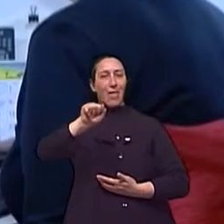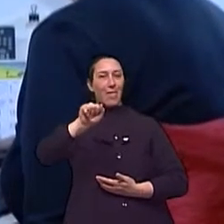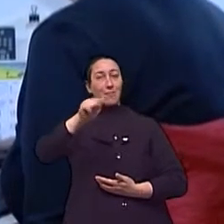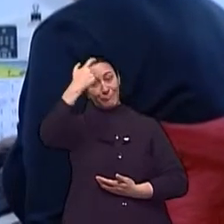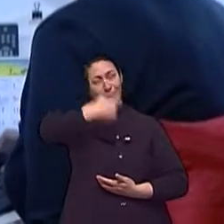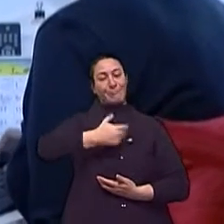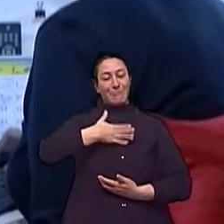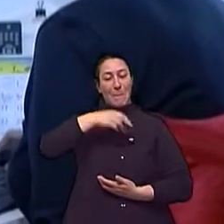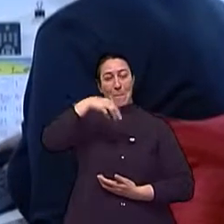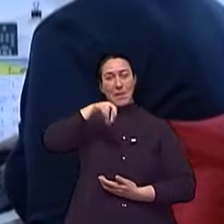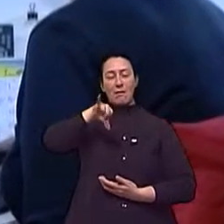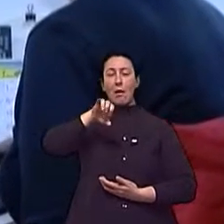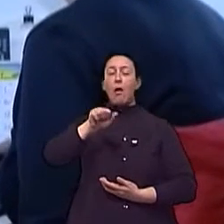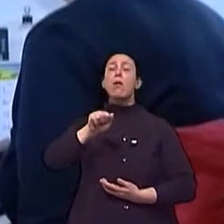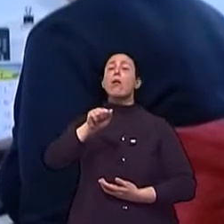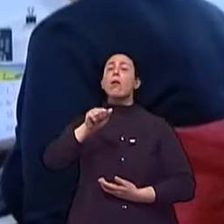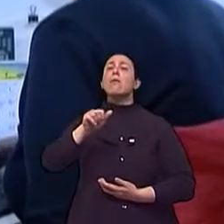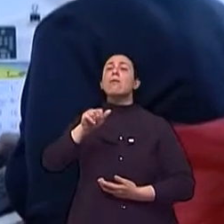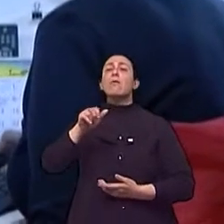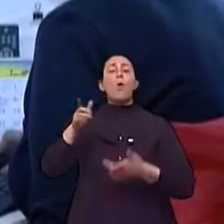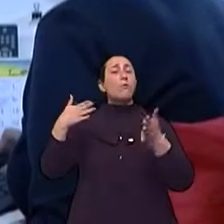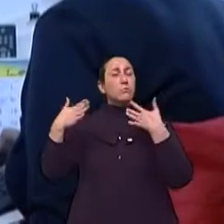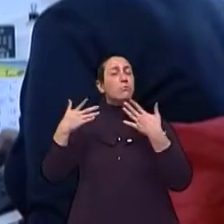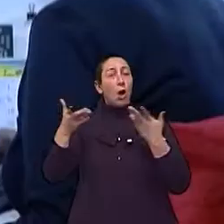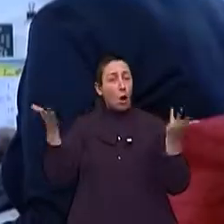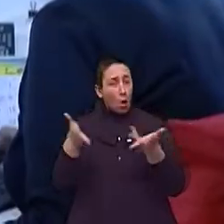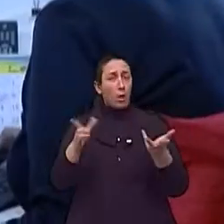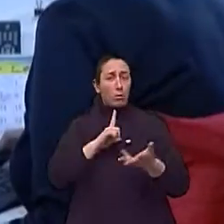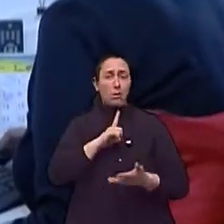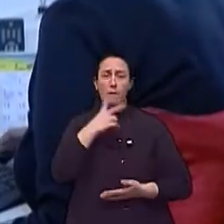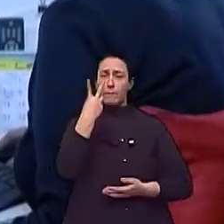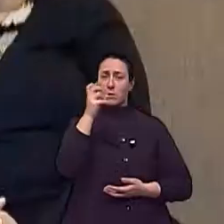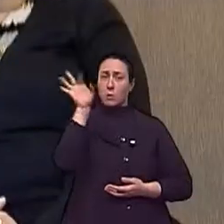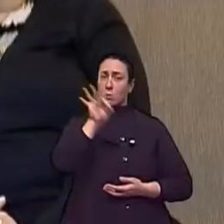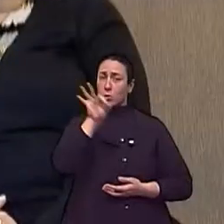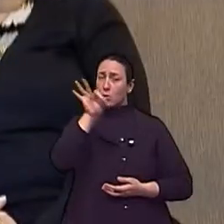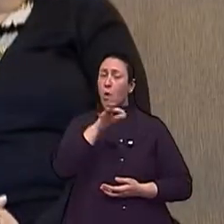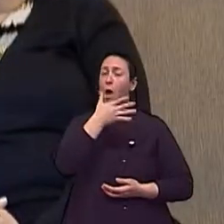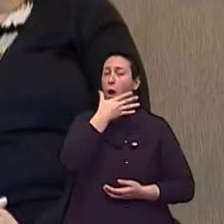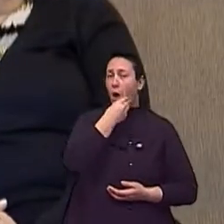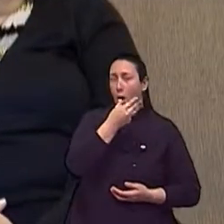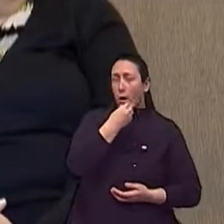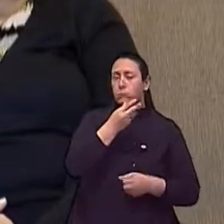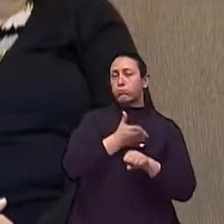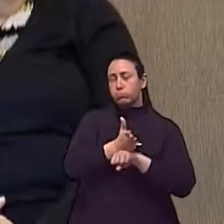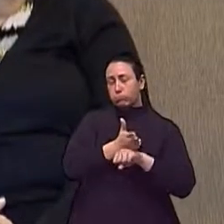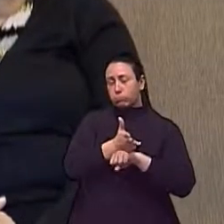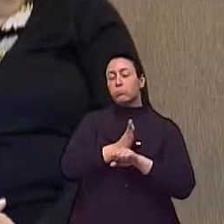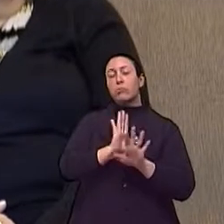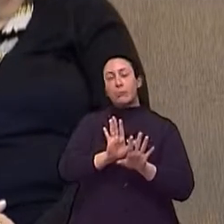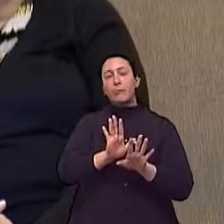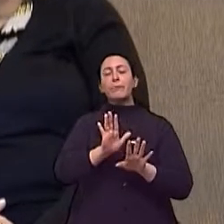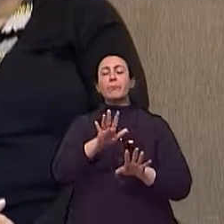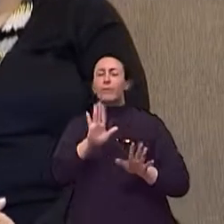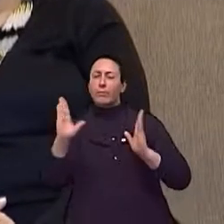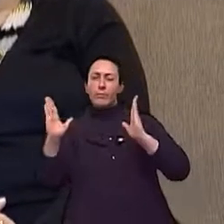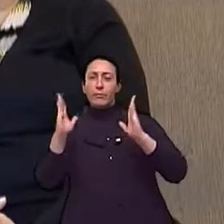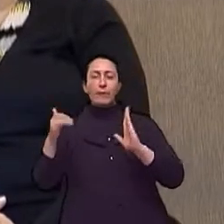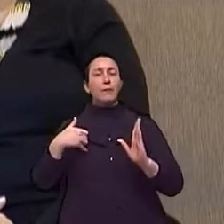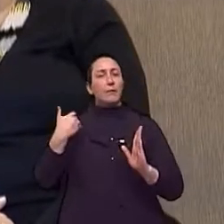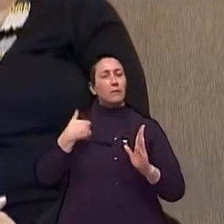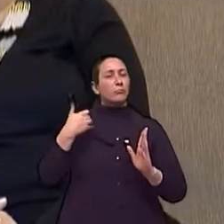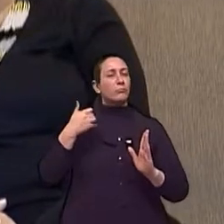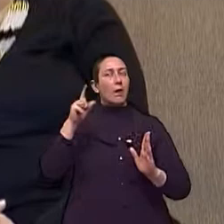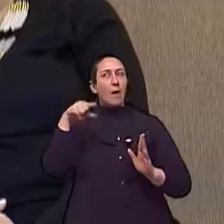fizeram nós estamos com 25% de acessos de homens e a faixa etária que está acessando o meu Blog